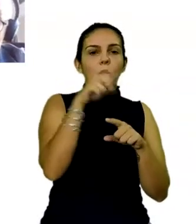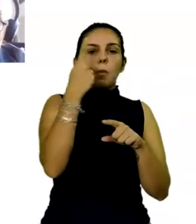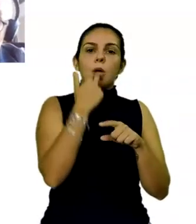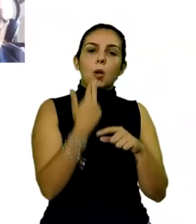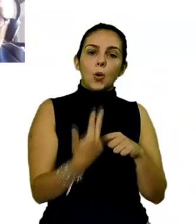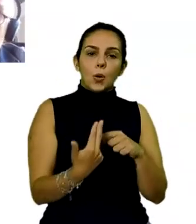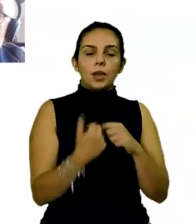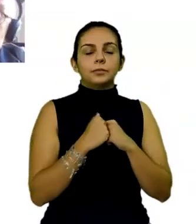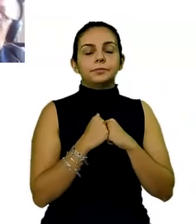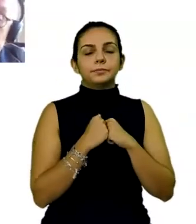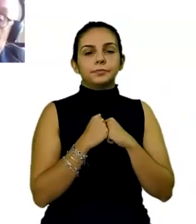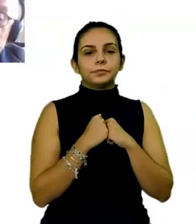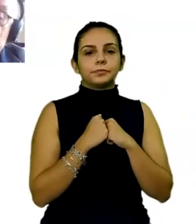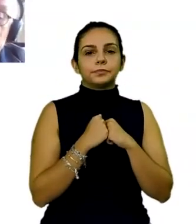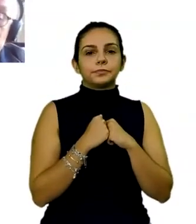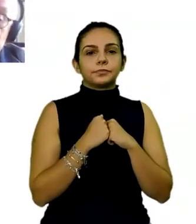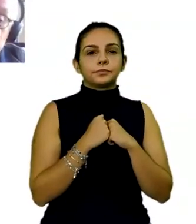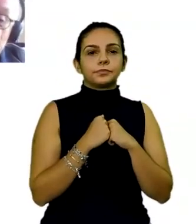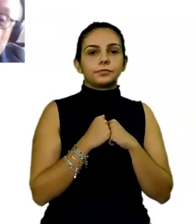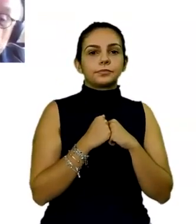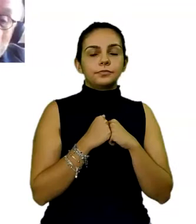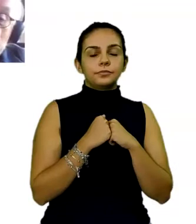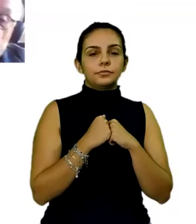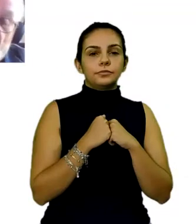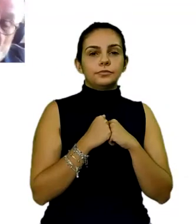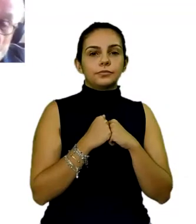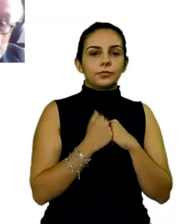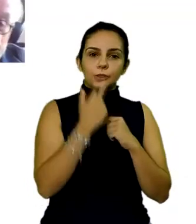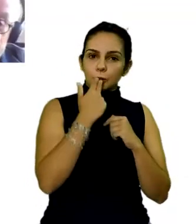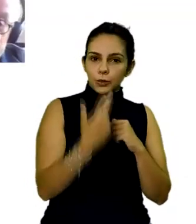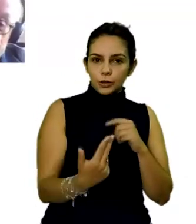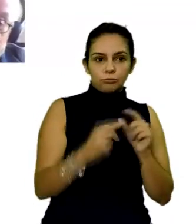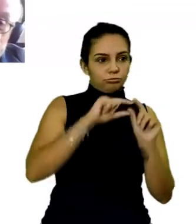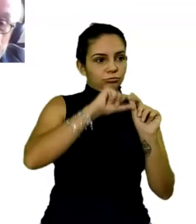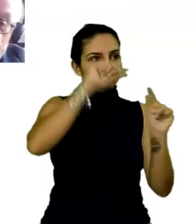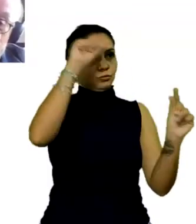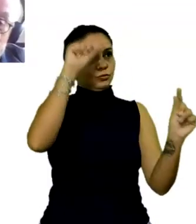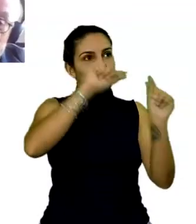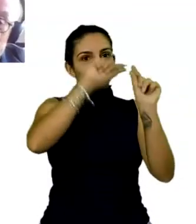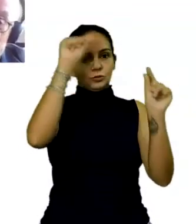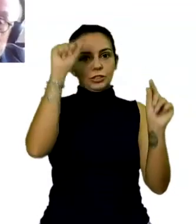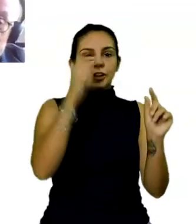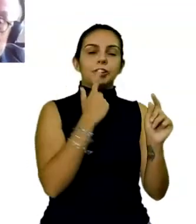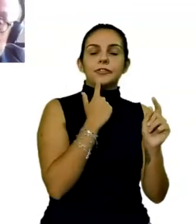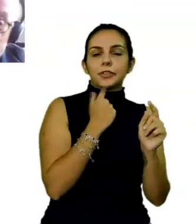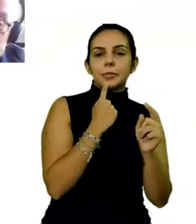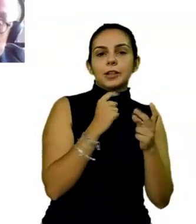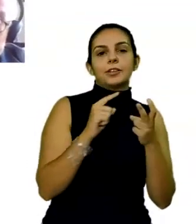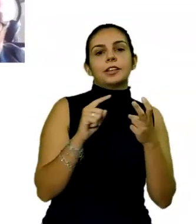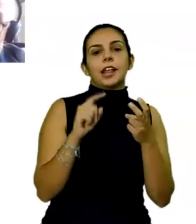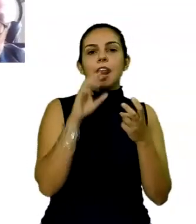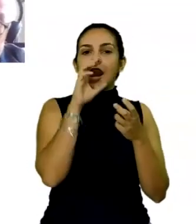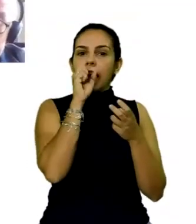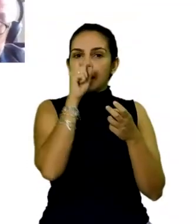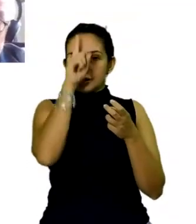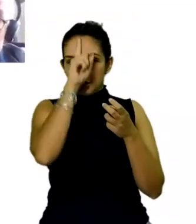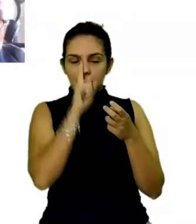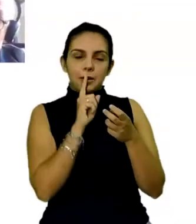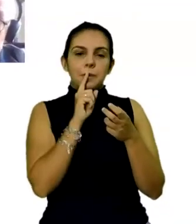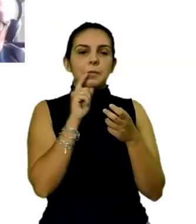cor, né? E que são as cores do arco-íris, né? Vermelho, laranja,